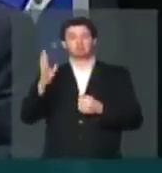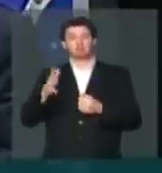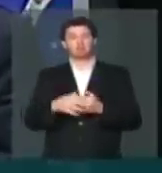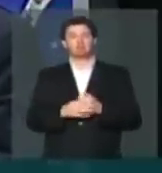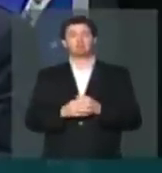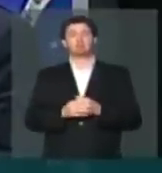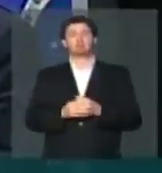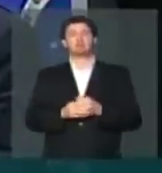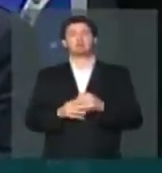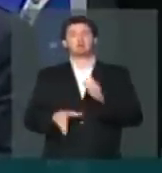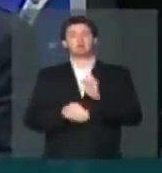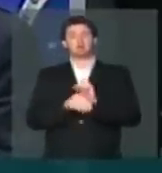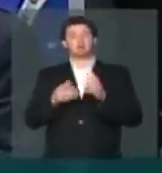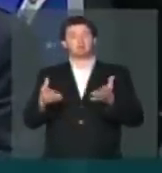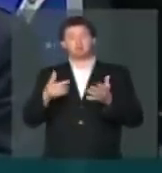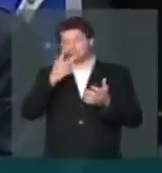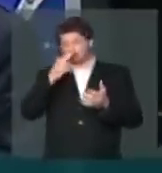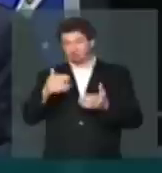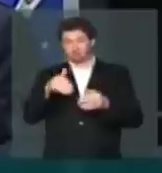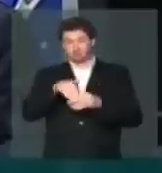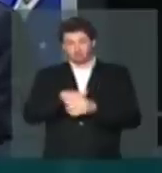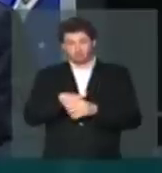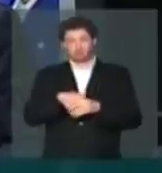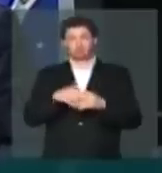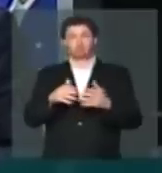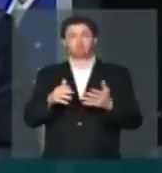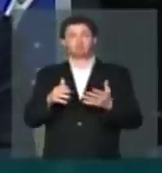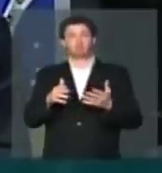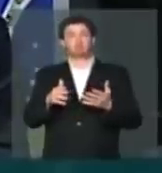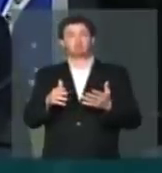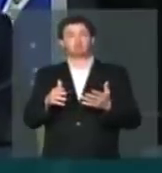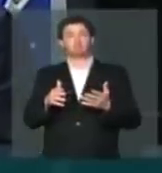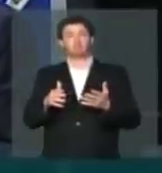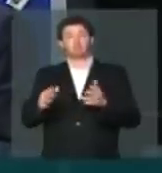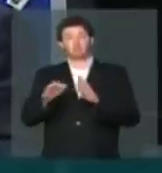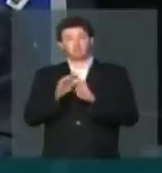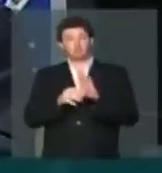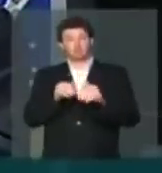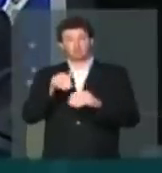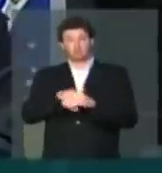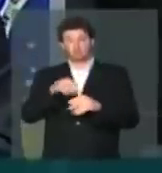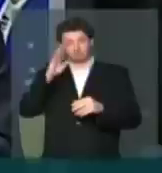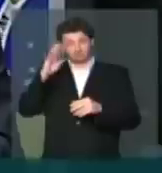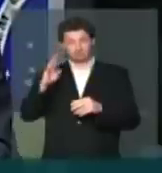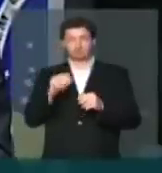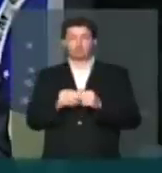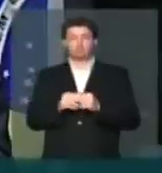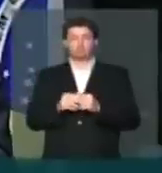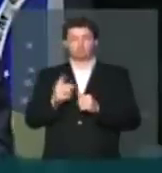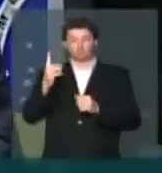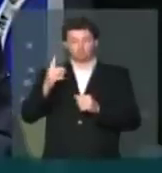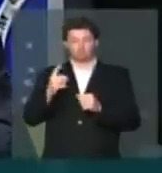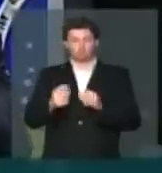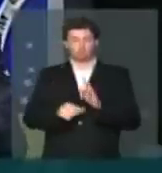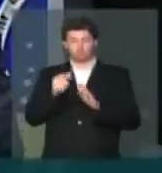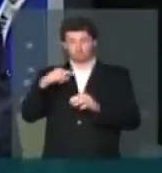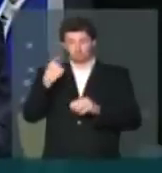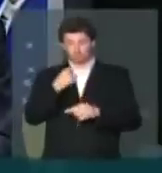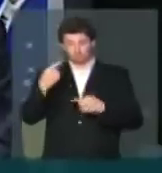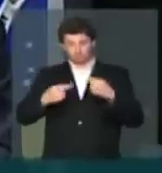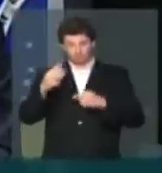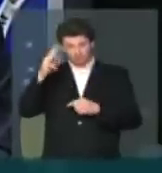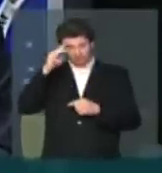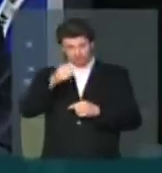emendas. Portanto, elas seriam votadas já junto com o texto principal. A primeira delas, e que ficou para a gente discutir